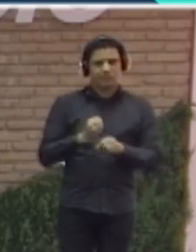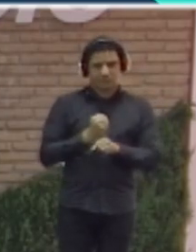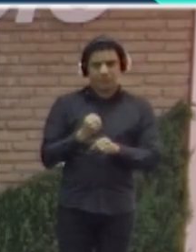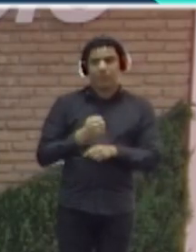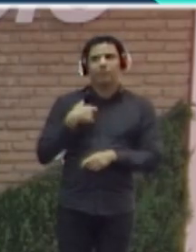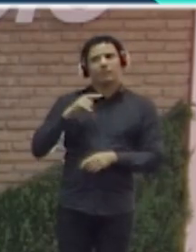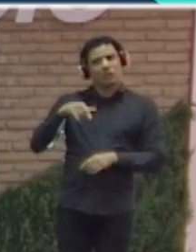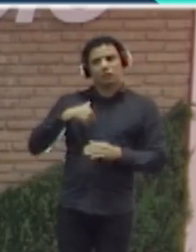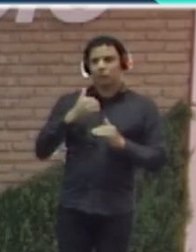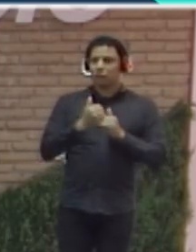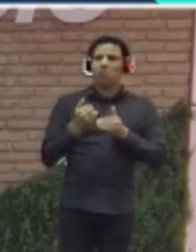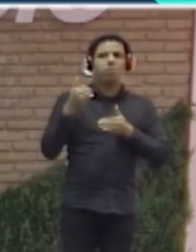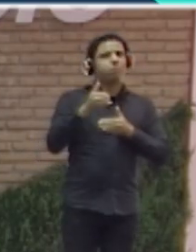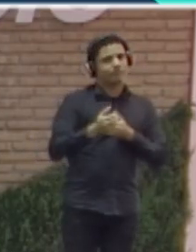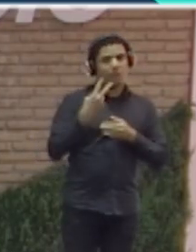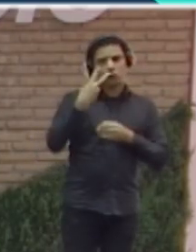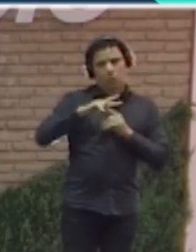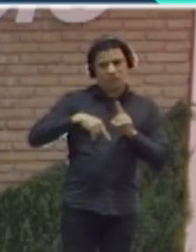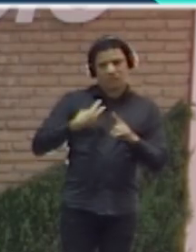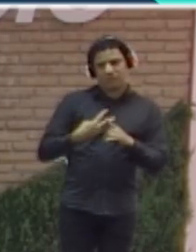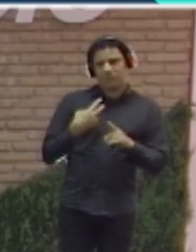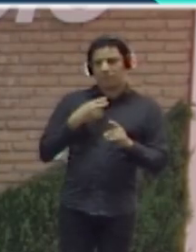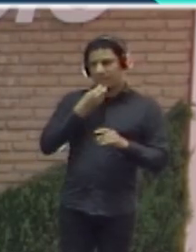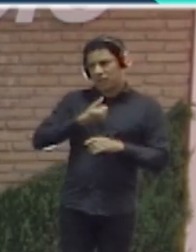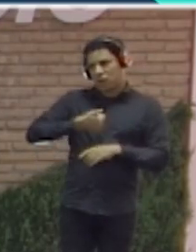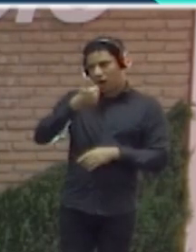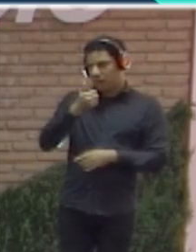eficientes do que a média global.